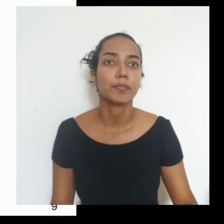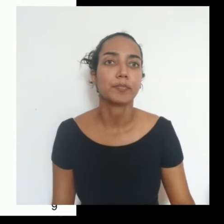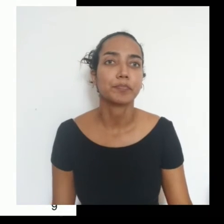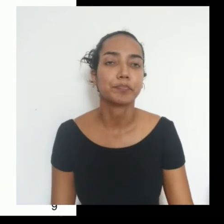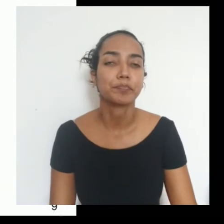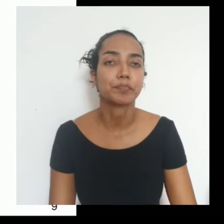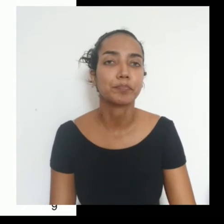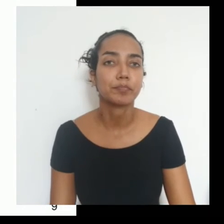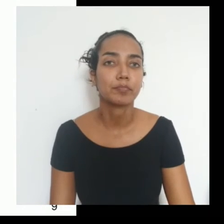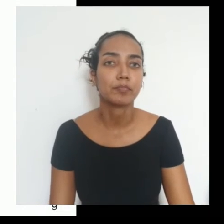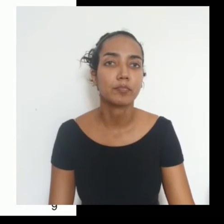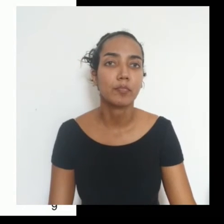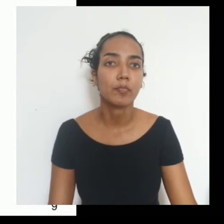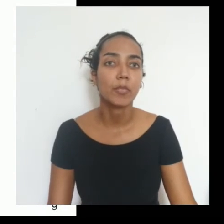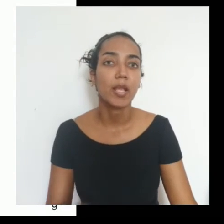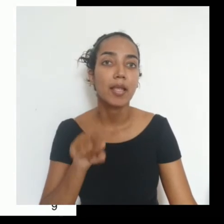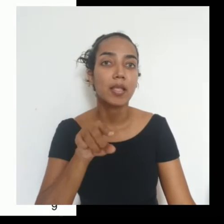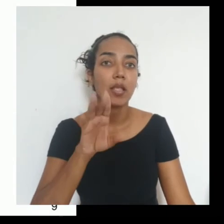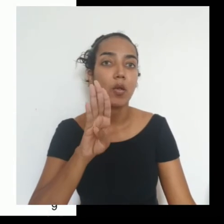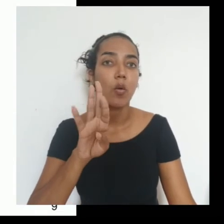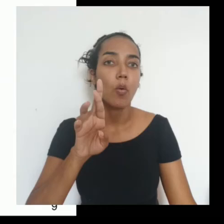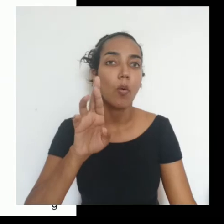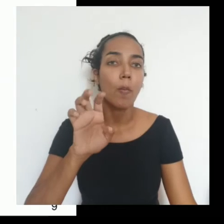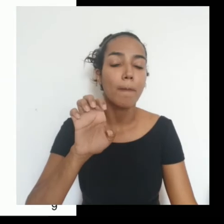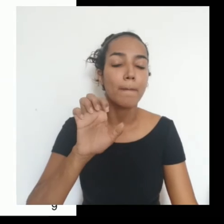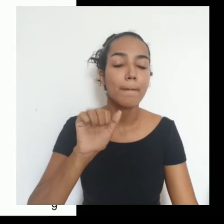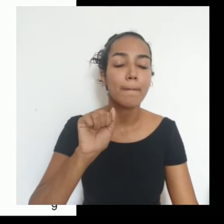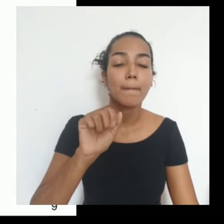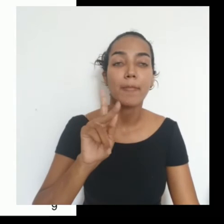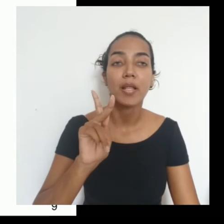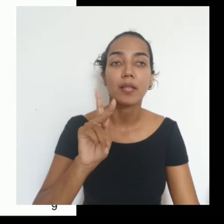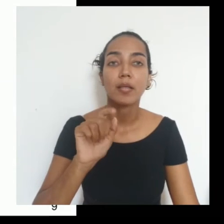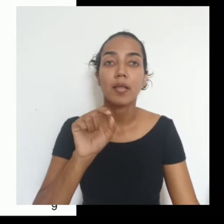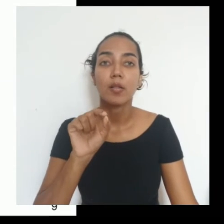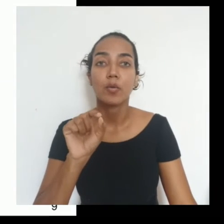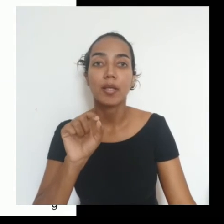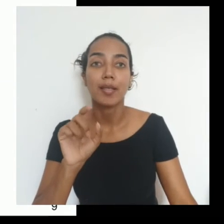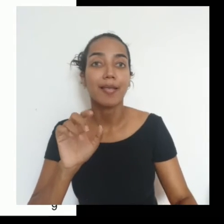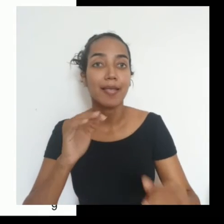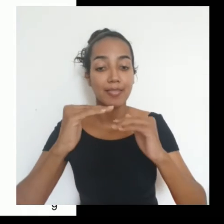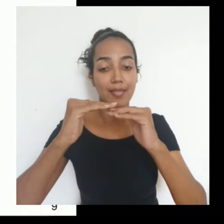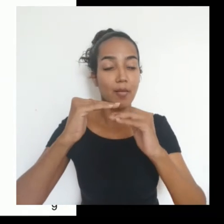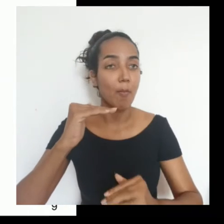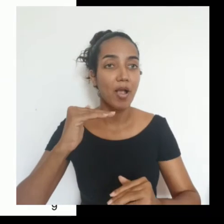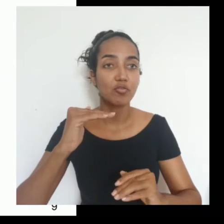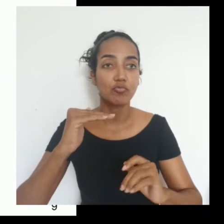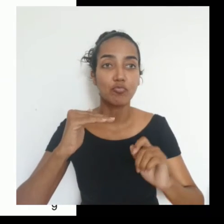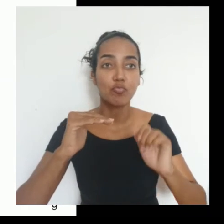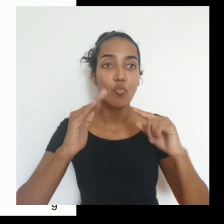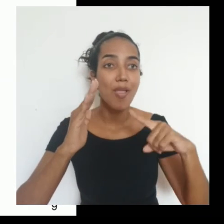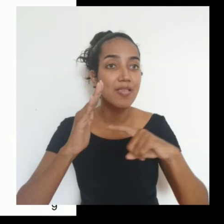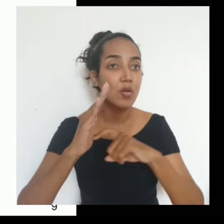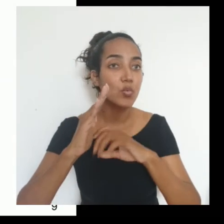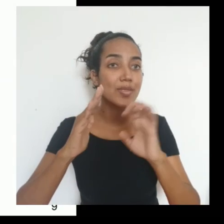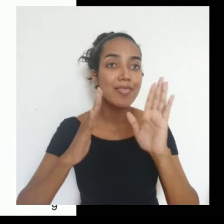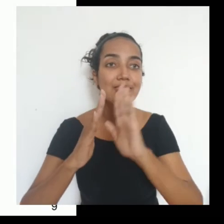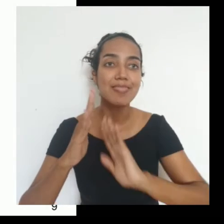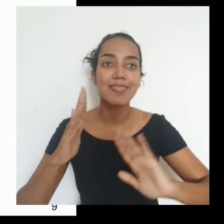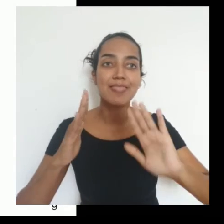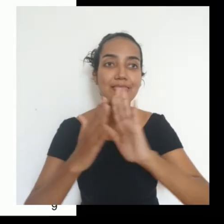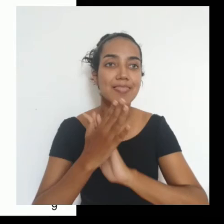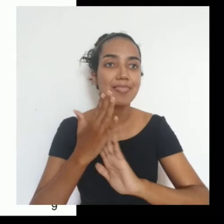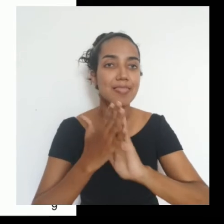o break. O break força com que não mais nada seja executado daqui para baixo e eu continuo a execução para baixo do